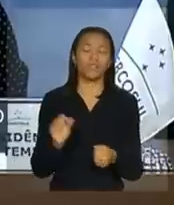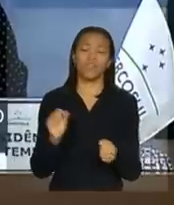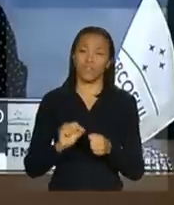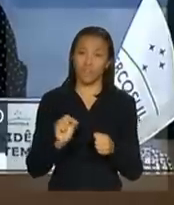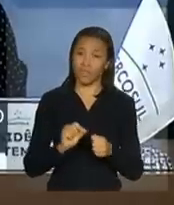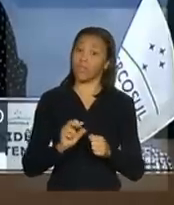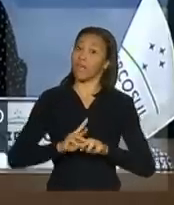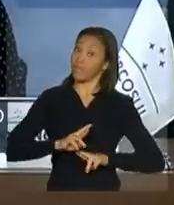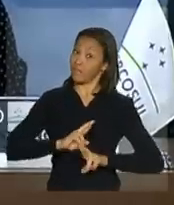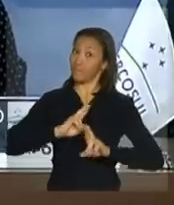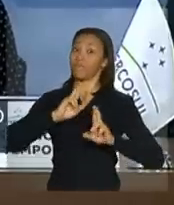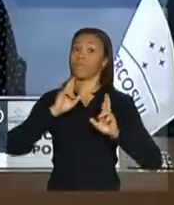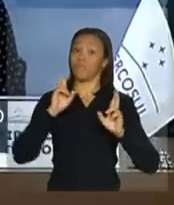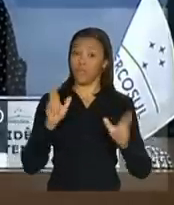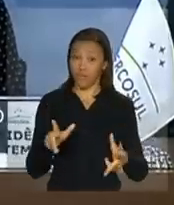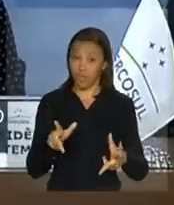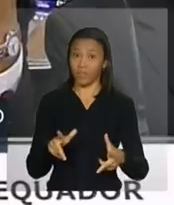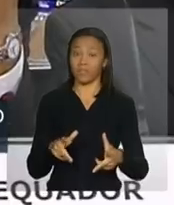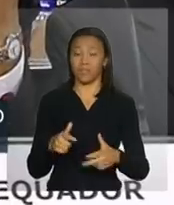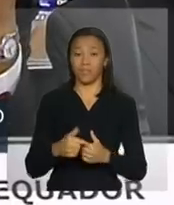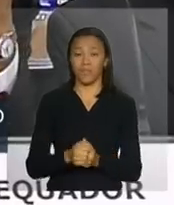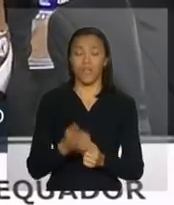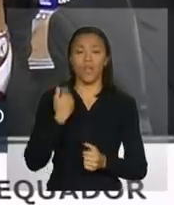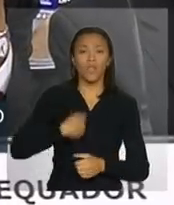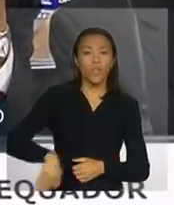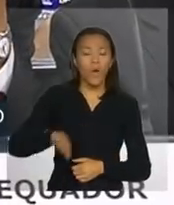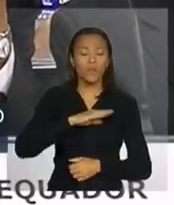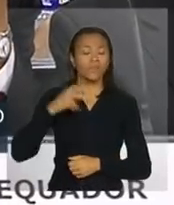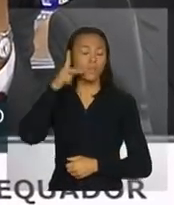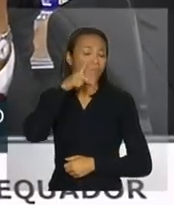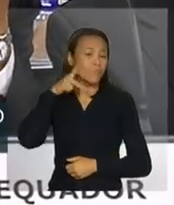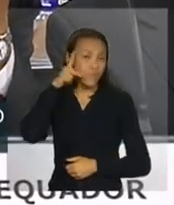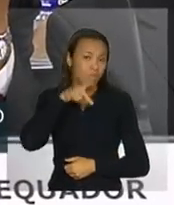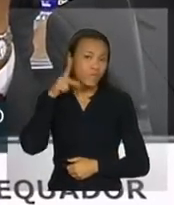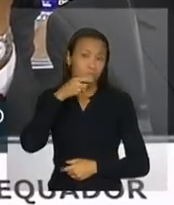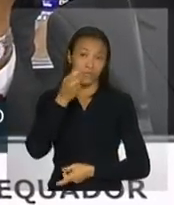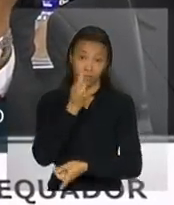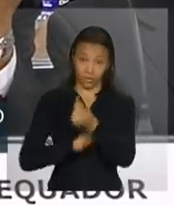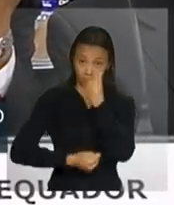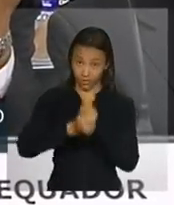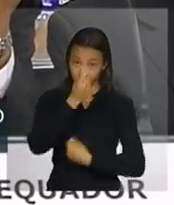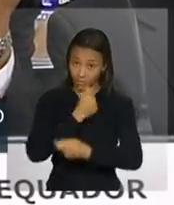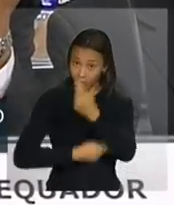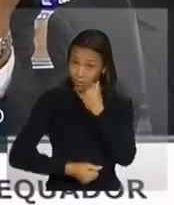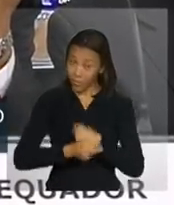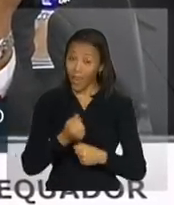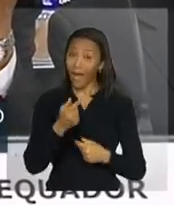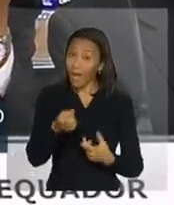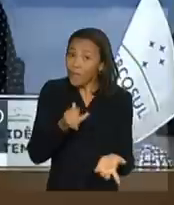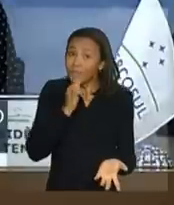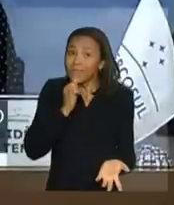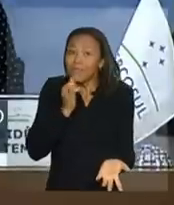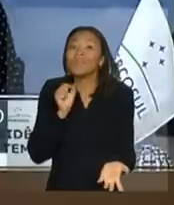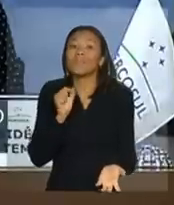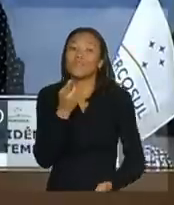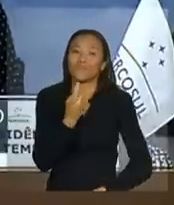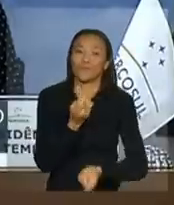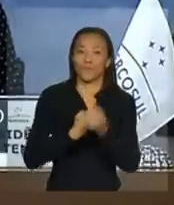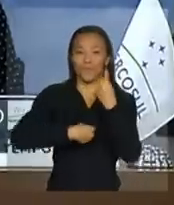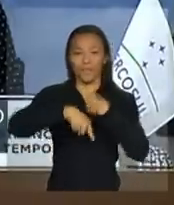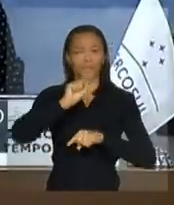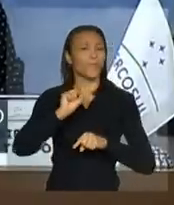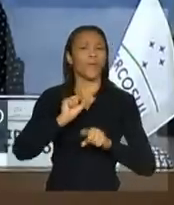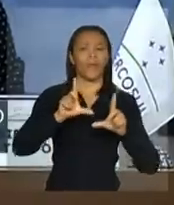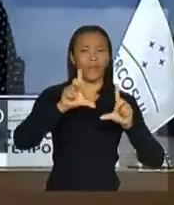muita diferença. Nossas políticas econômicas são um exemplo de sucesso na redução